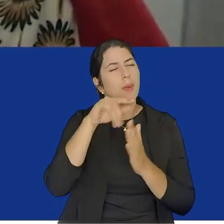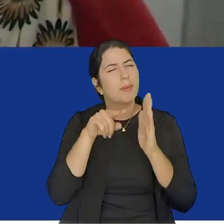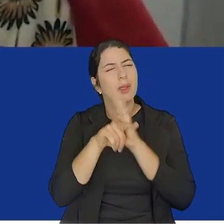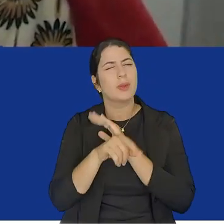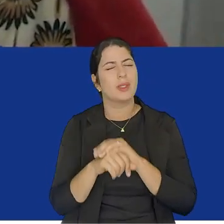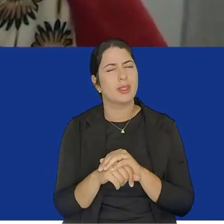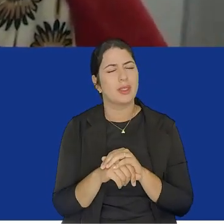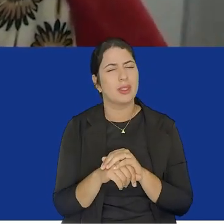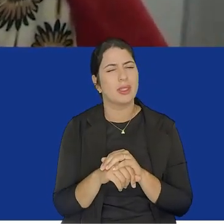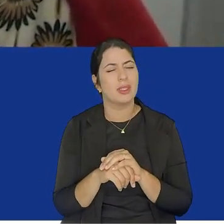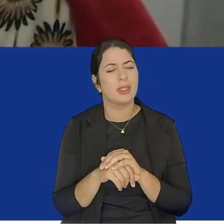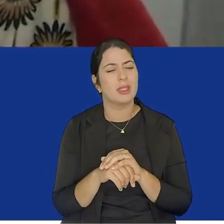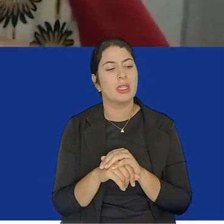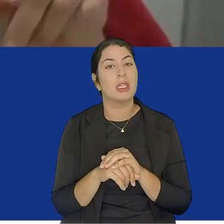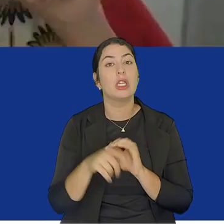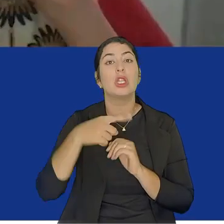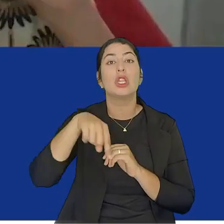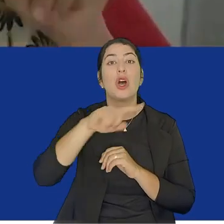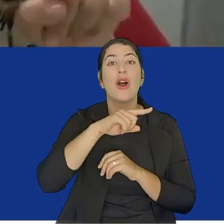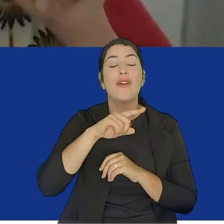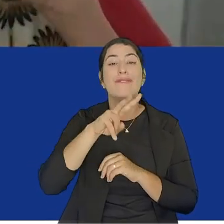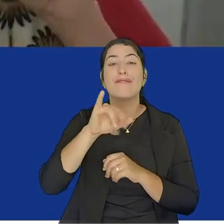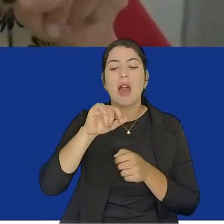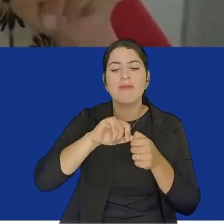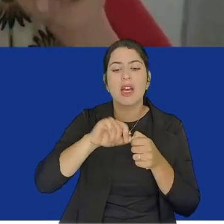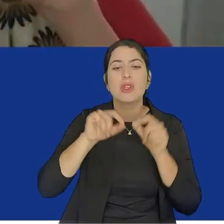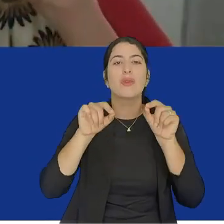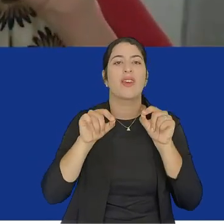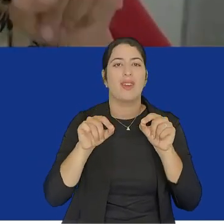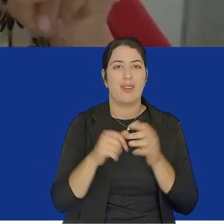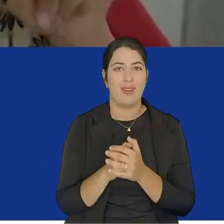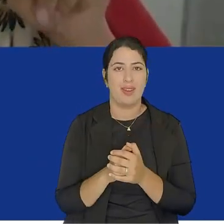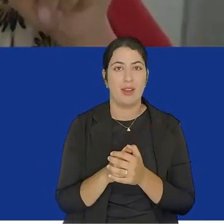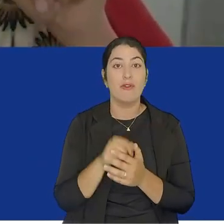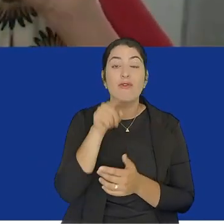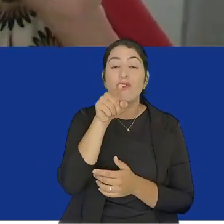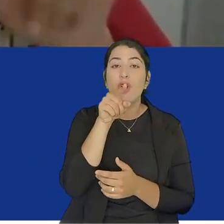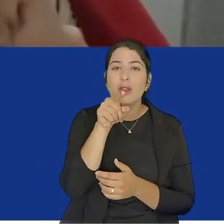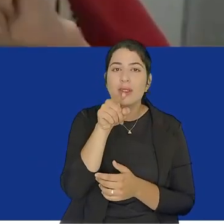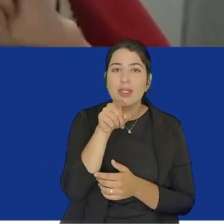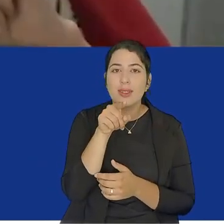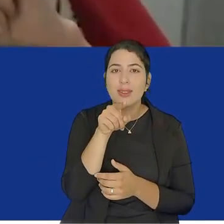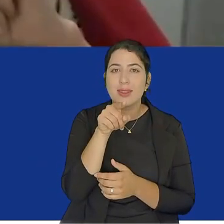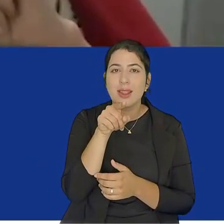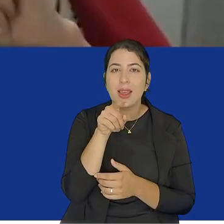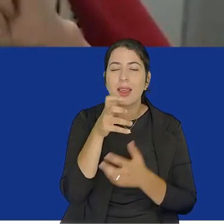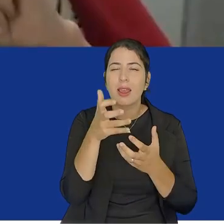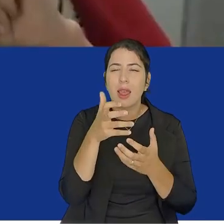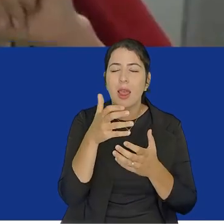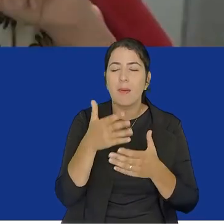O que vamos fazer com isso? O que você pode fazer para melhorar as